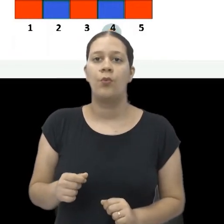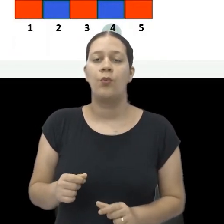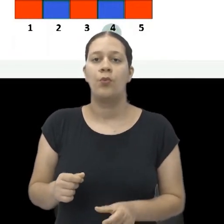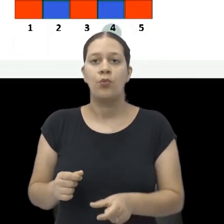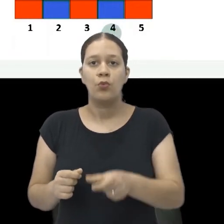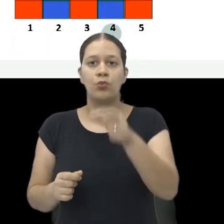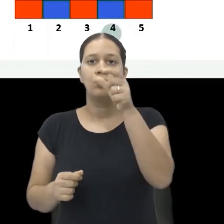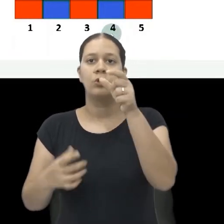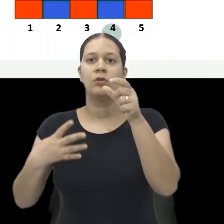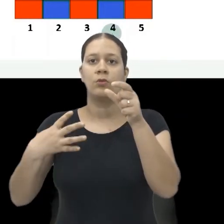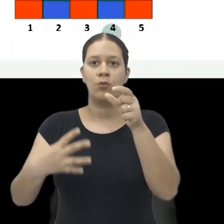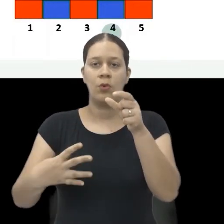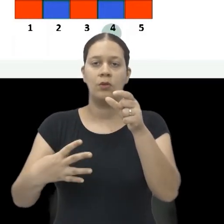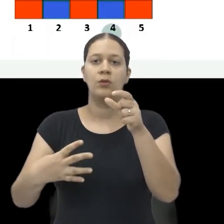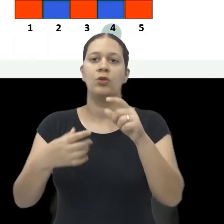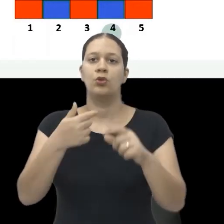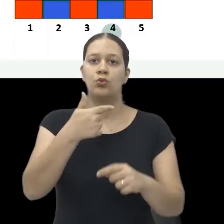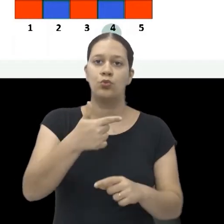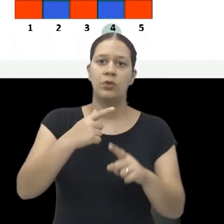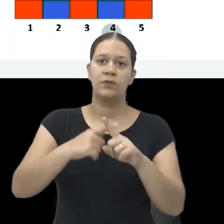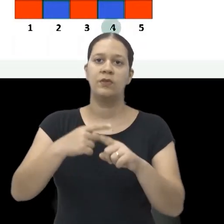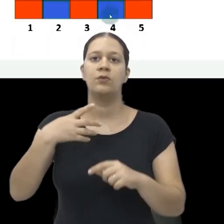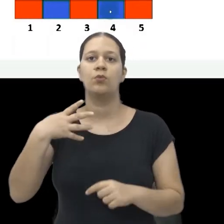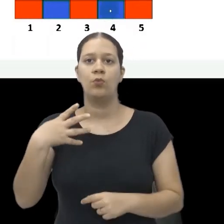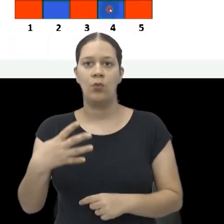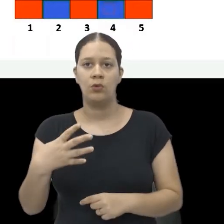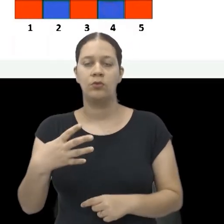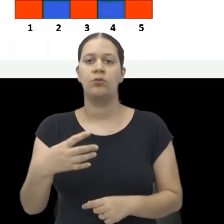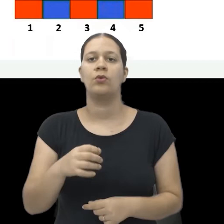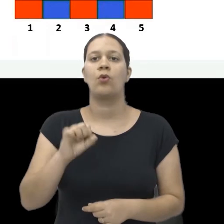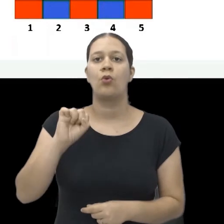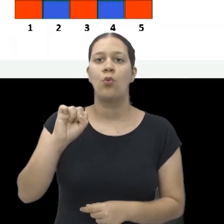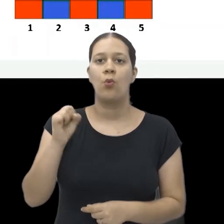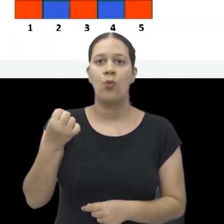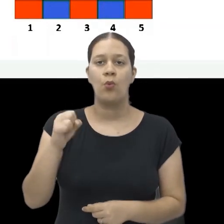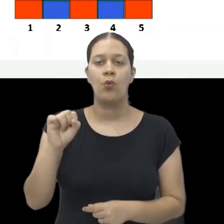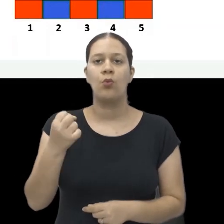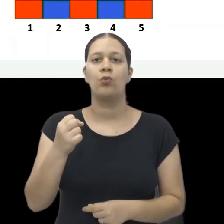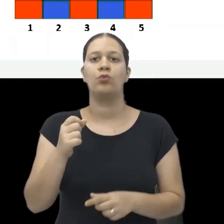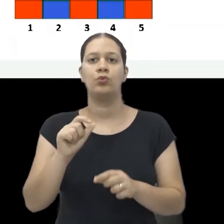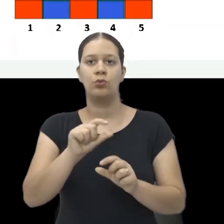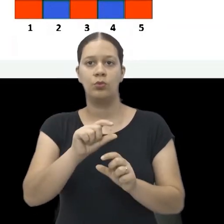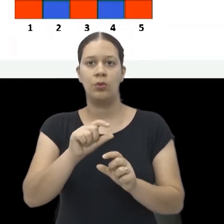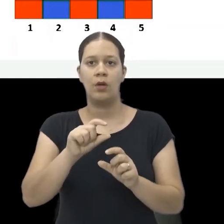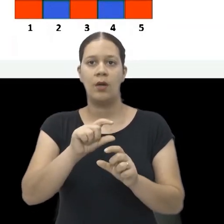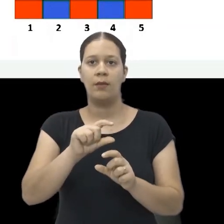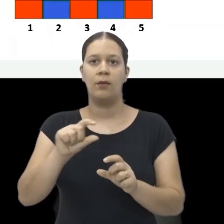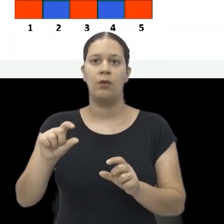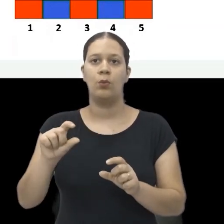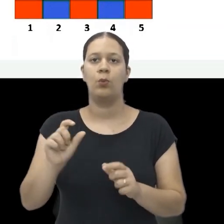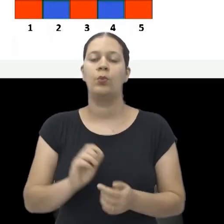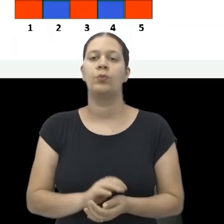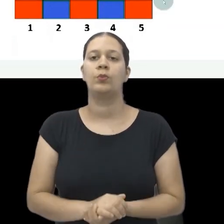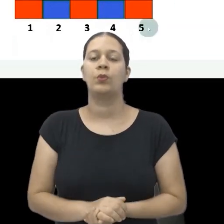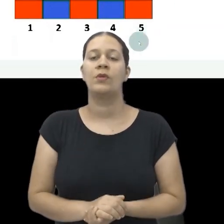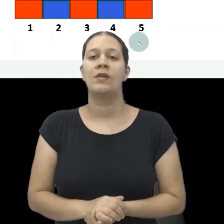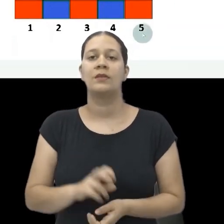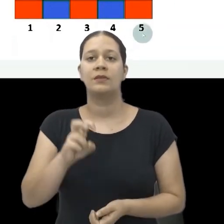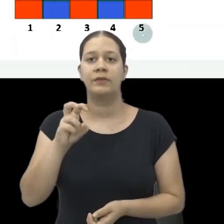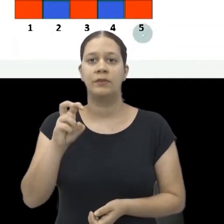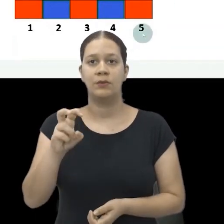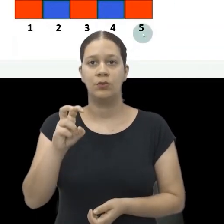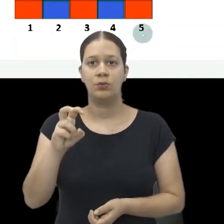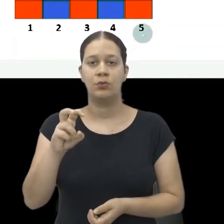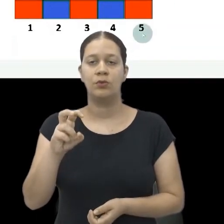4, eu vou ter o dobro de 4. 2 vezes 4. Então, eu vou ter 8 retângulos. Na